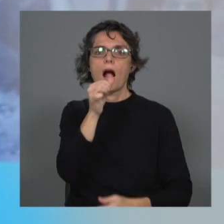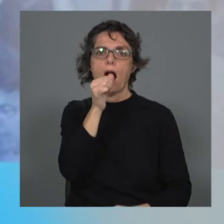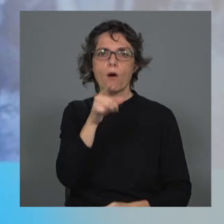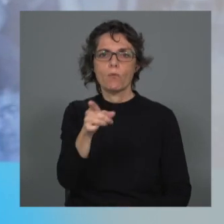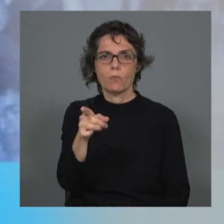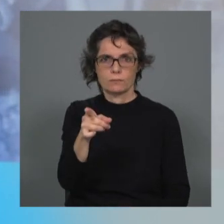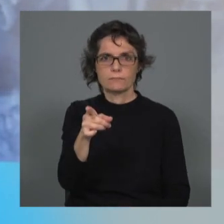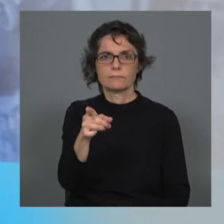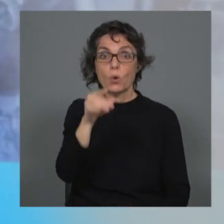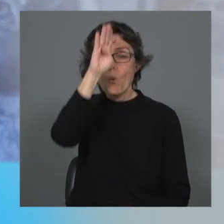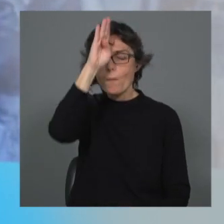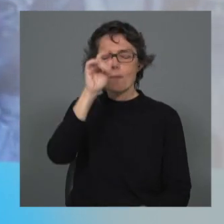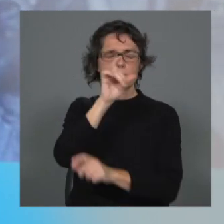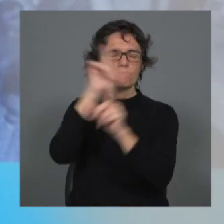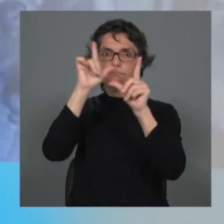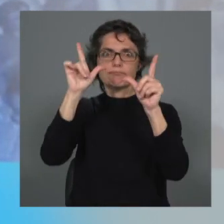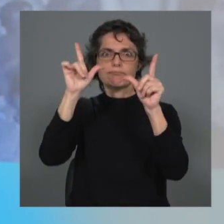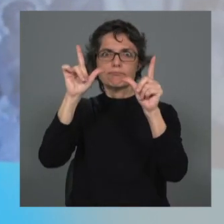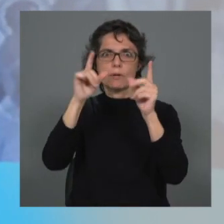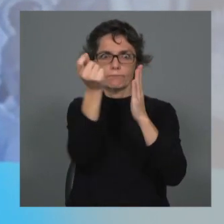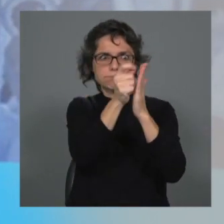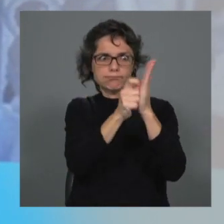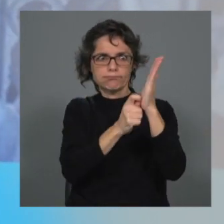O Papa faz aqui, de facto, um elenco